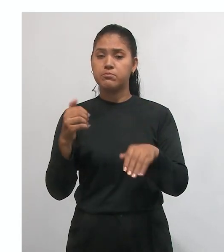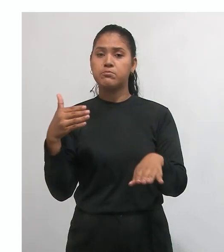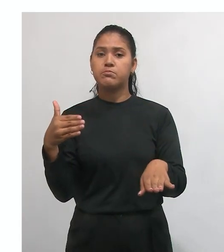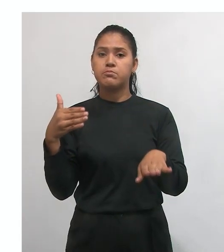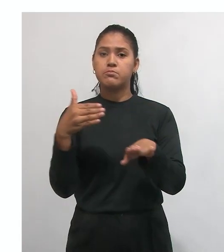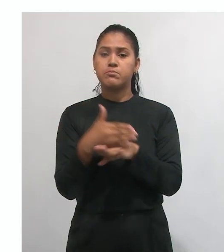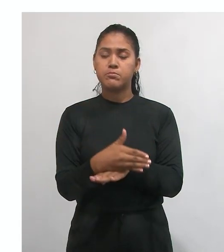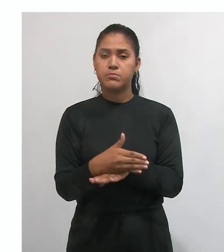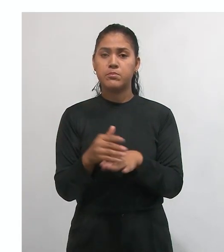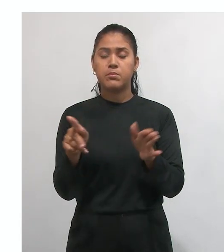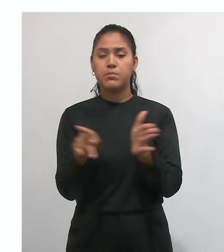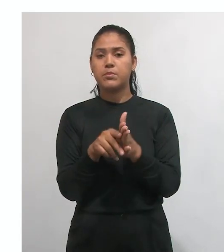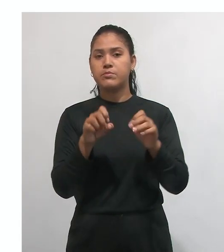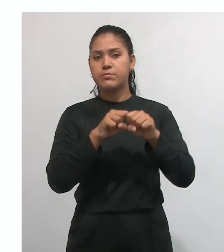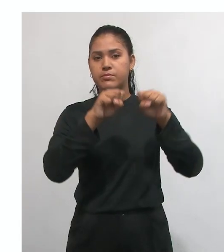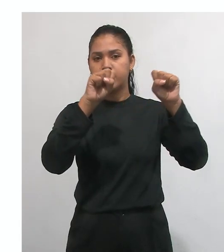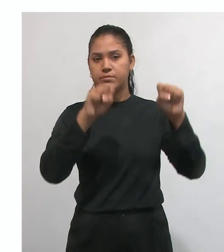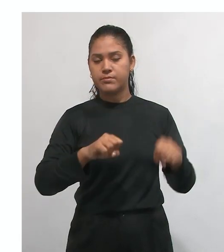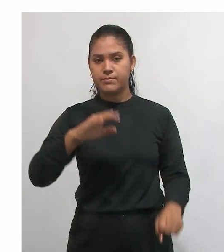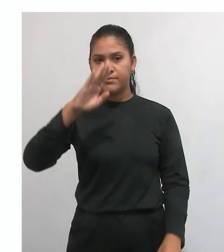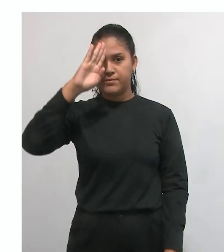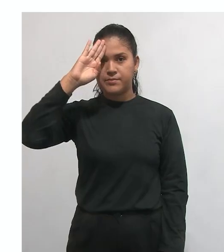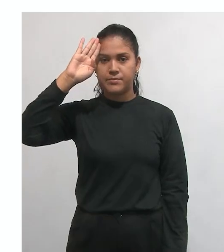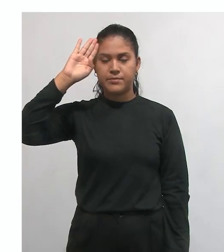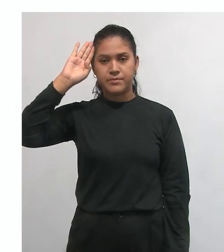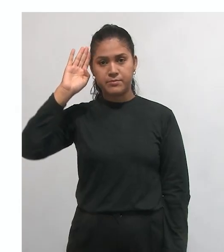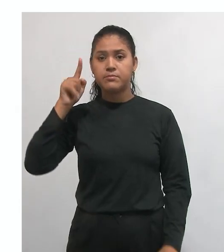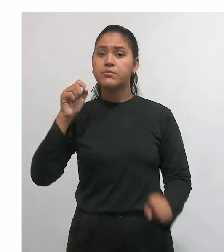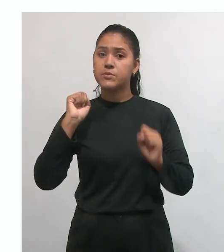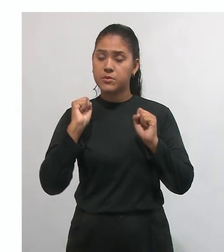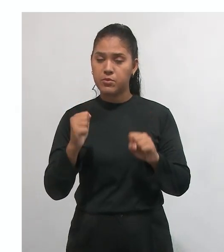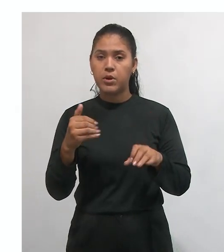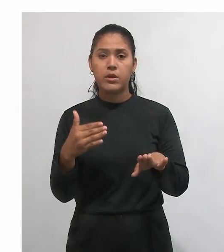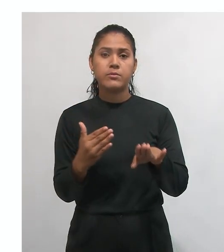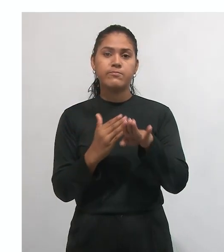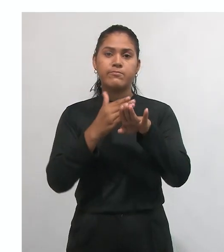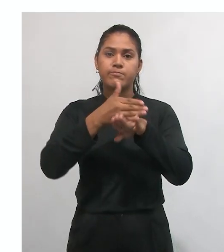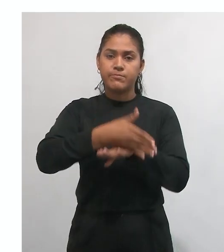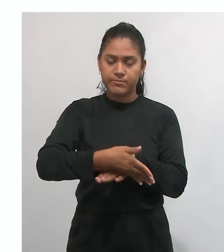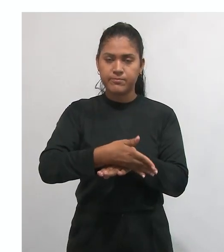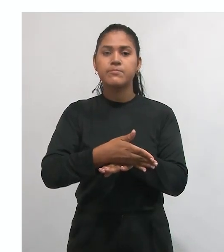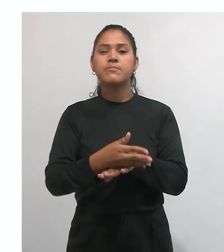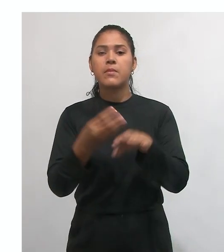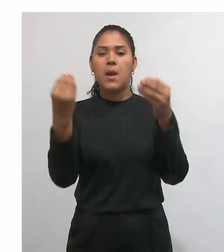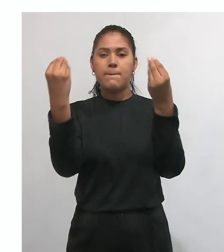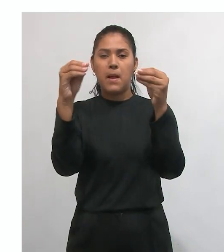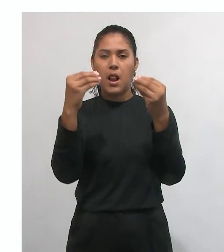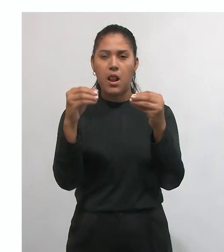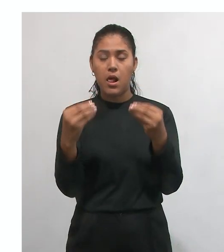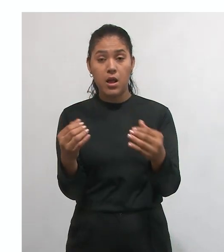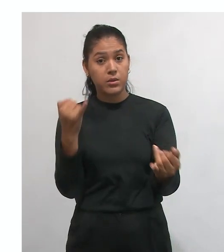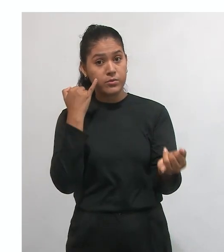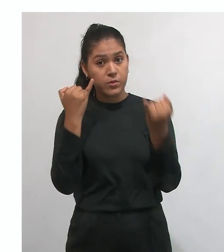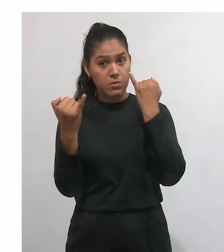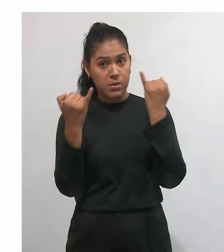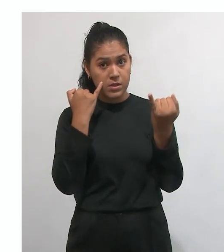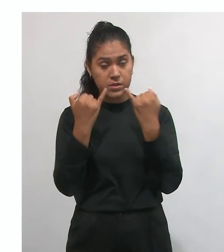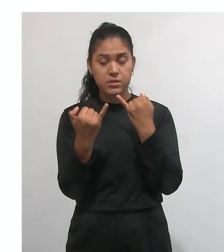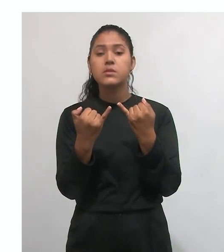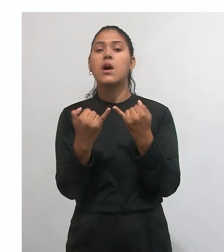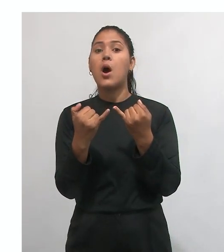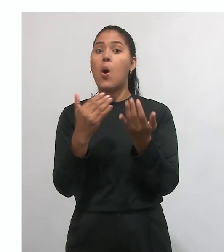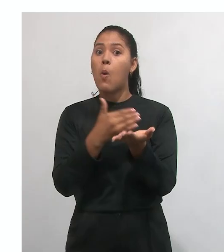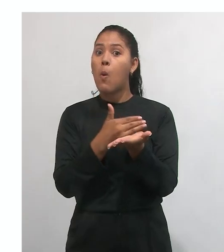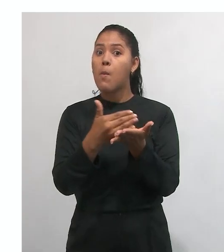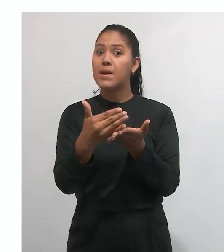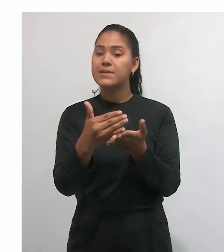terão acesso via sistema. Então, vocês estarão fazendo o preenchimento. Então, ou seja, para começarmos o